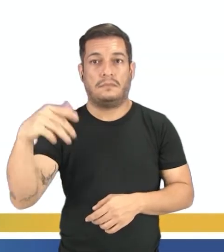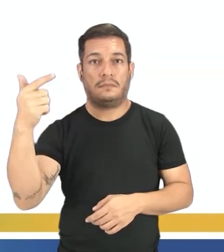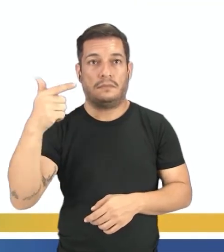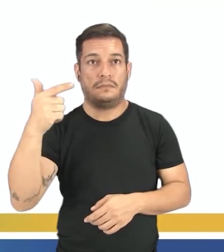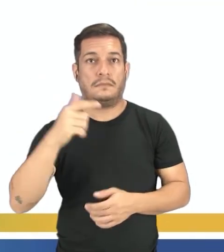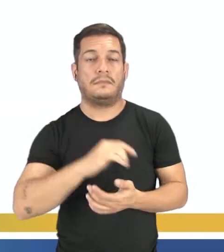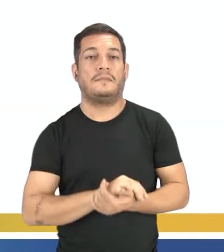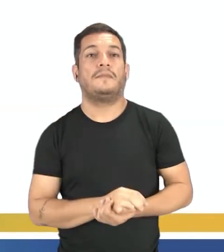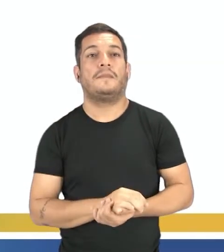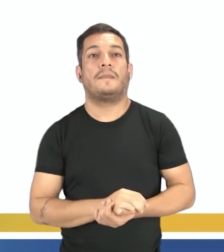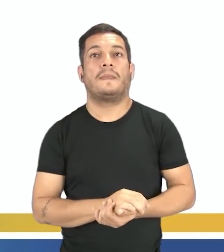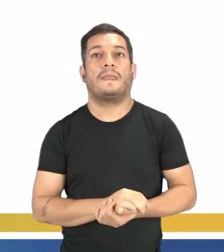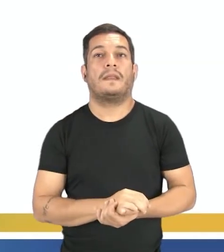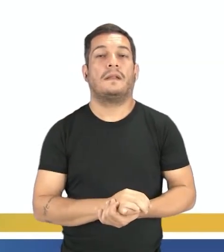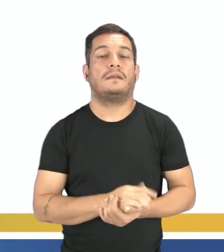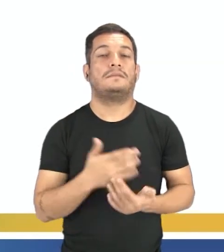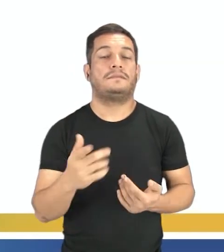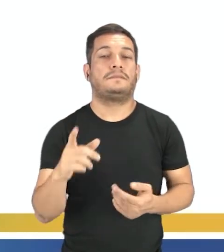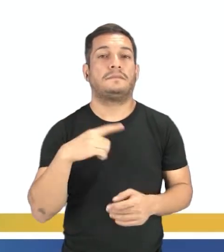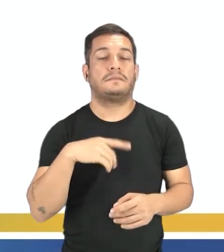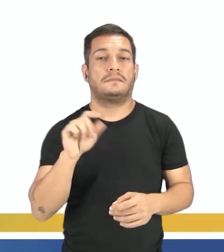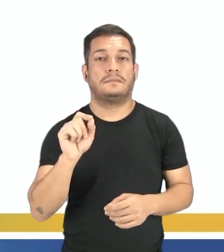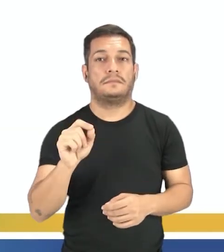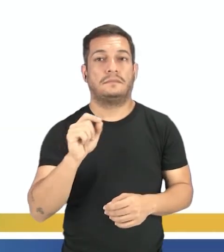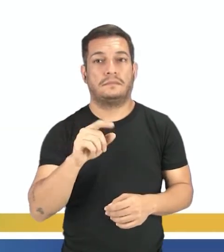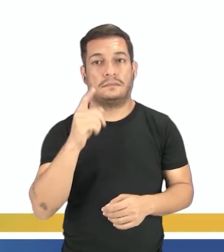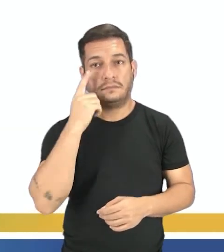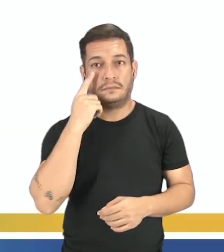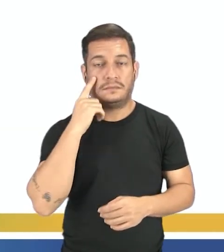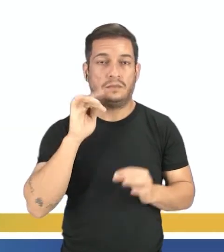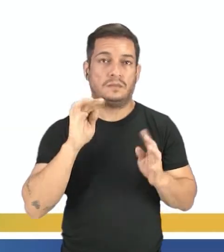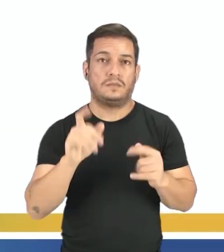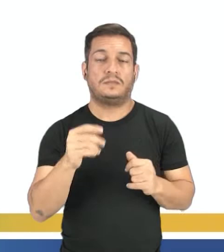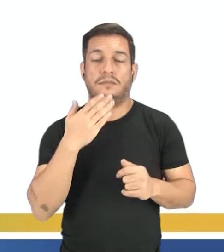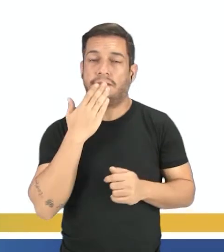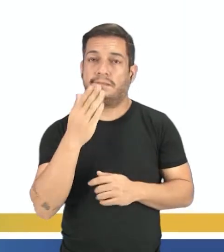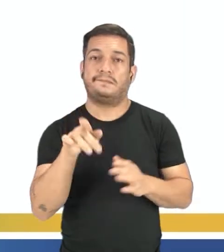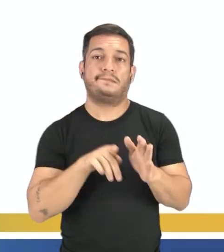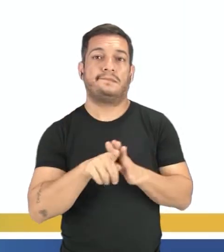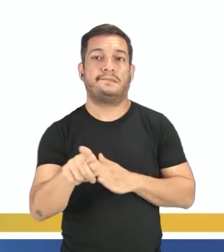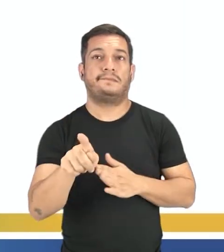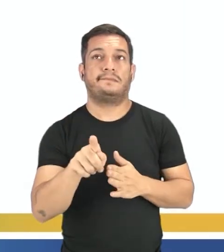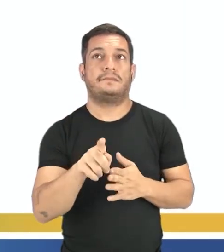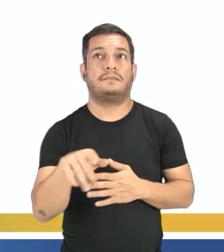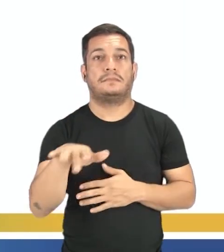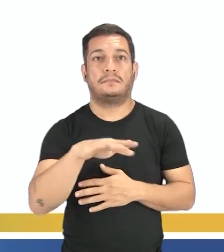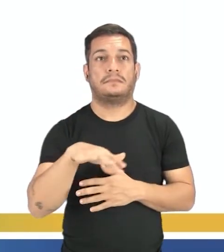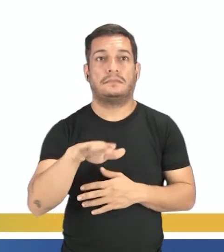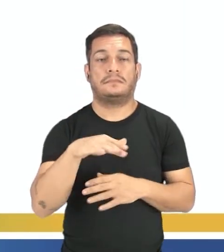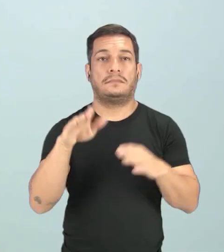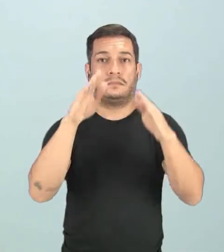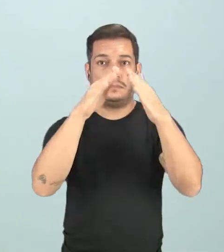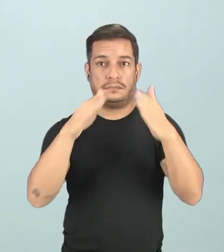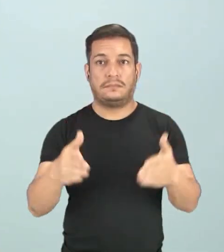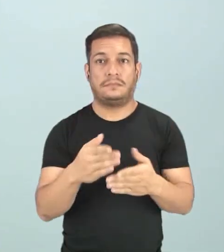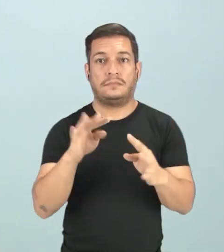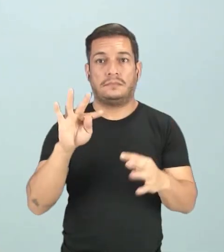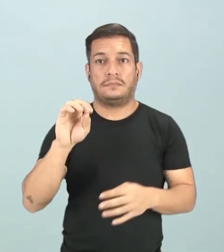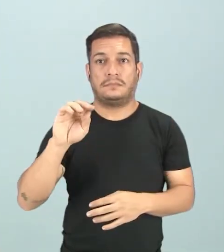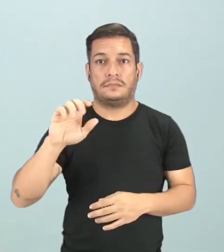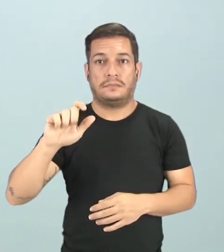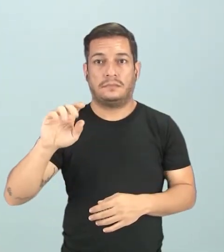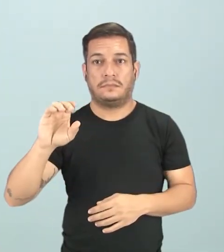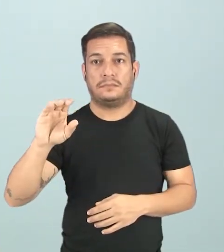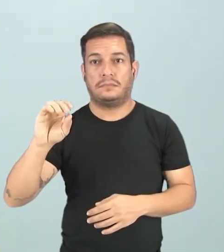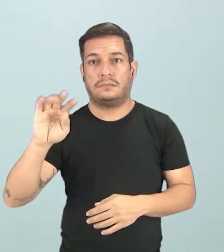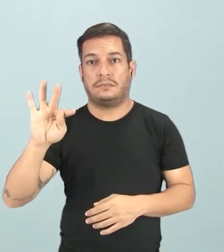quadrado. Logo, nós fomos fornecido, né, todo o que estava pedindo na questão. A área da lateral, a área total. Nós temos